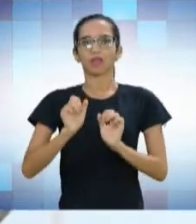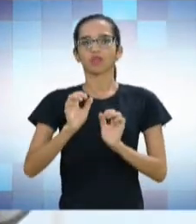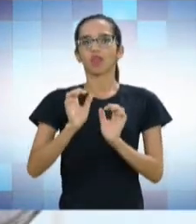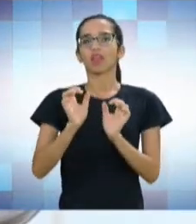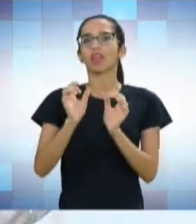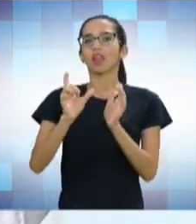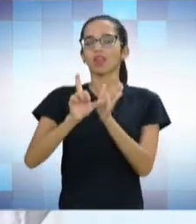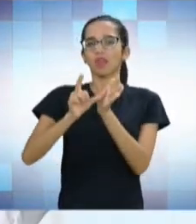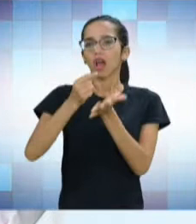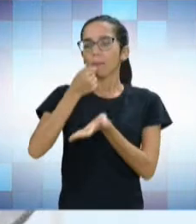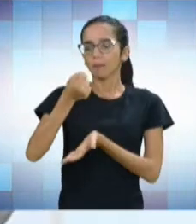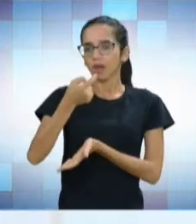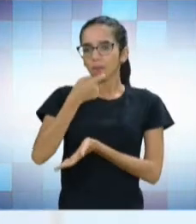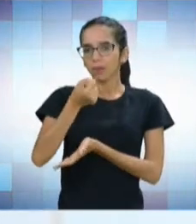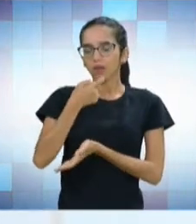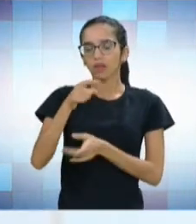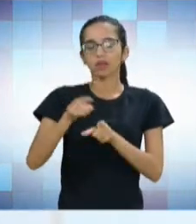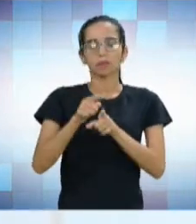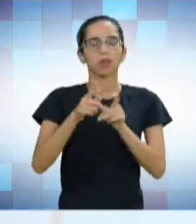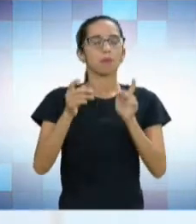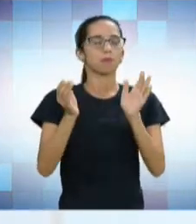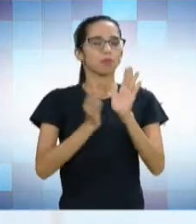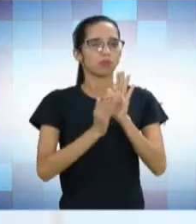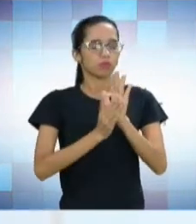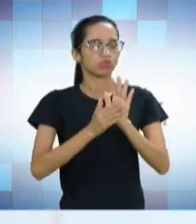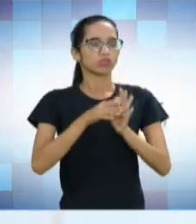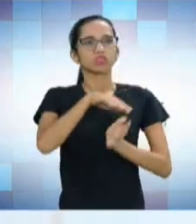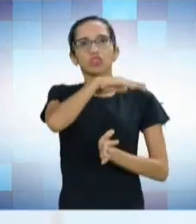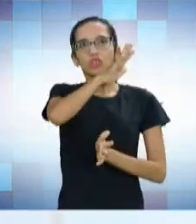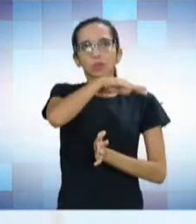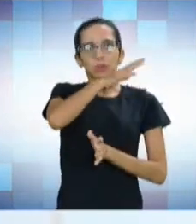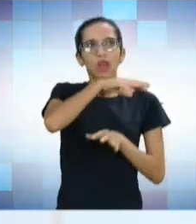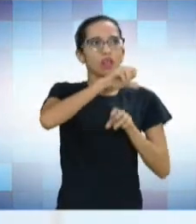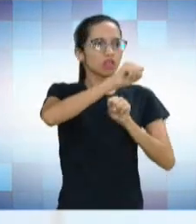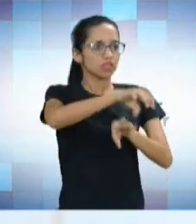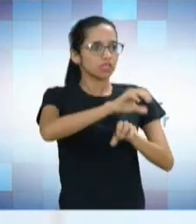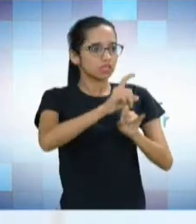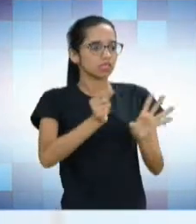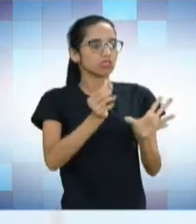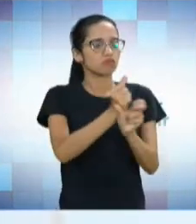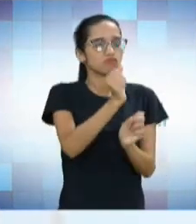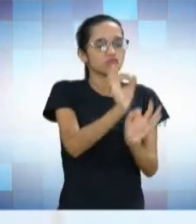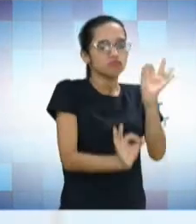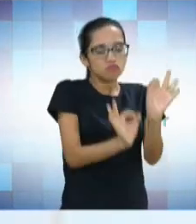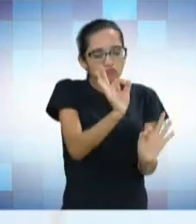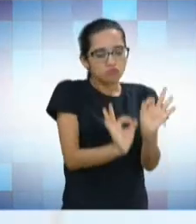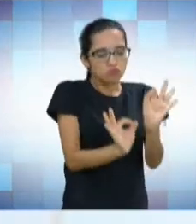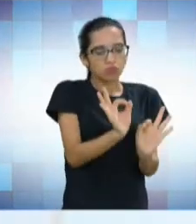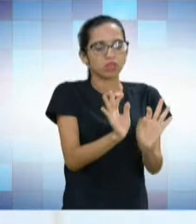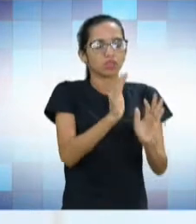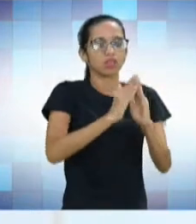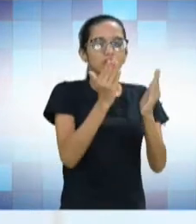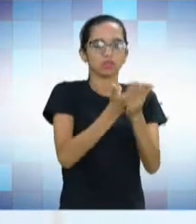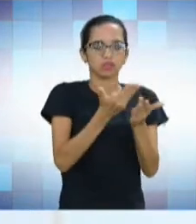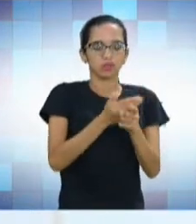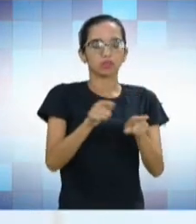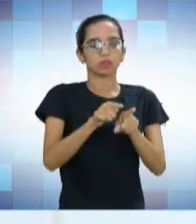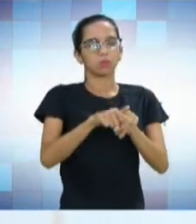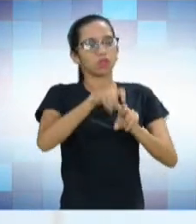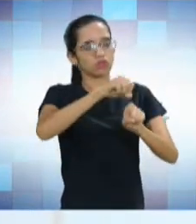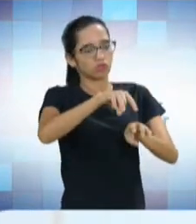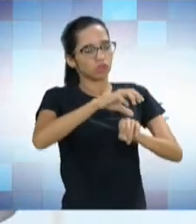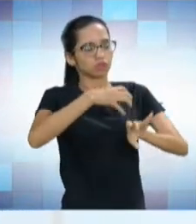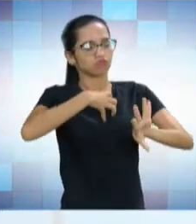projeto para animais projeto para ensinar educação financeira nas escolas a educação sócio emocional nas